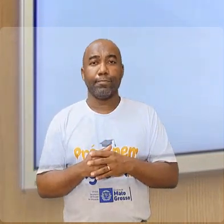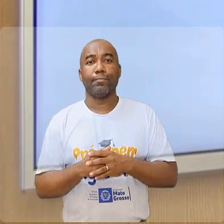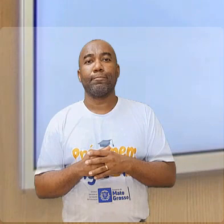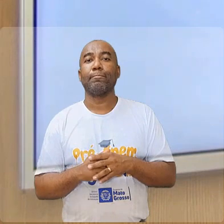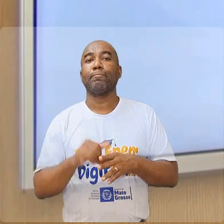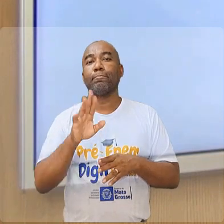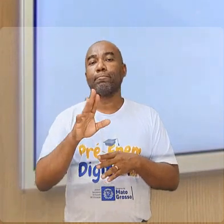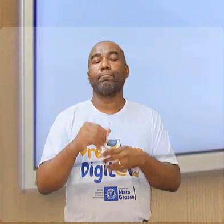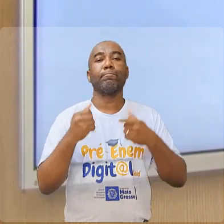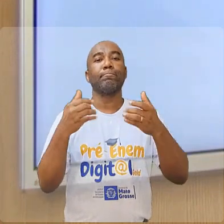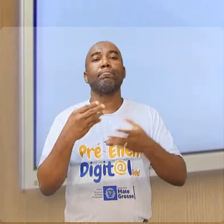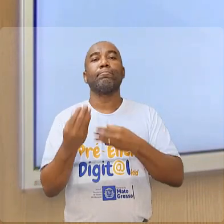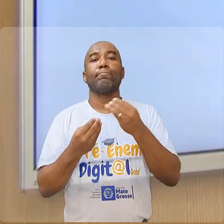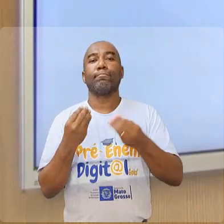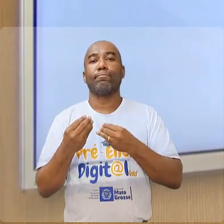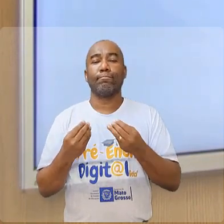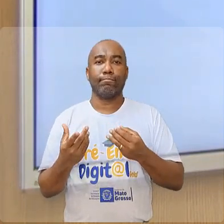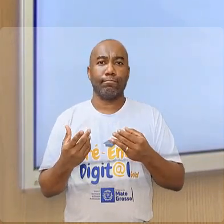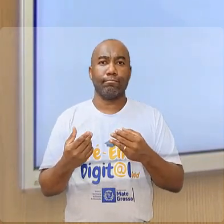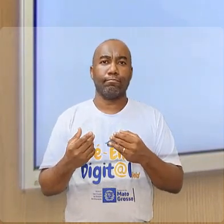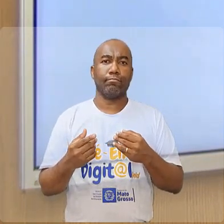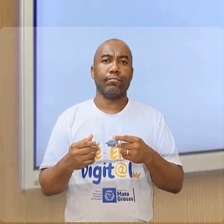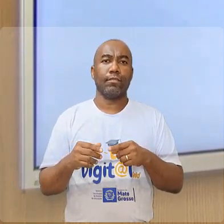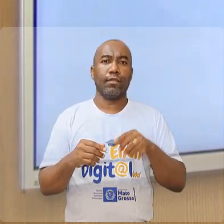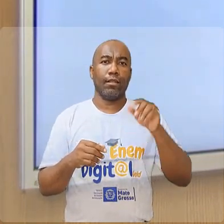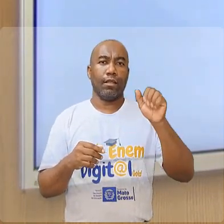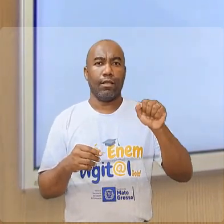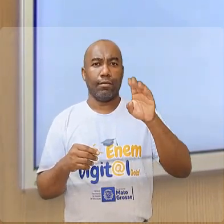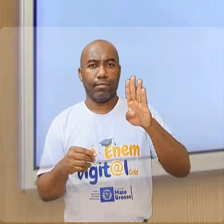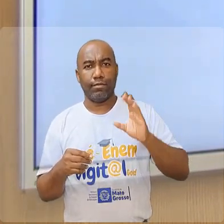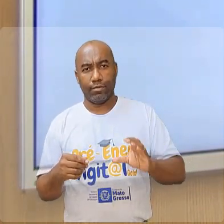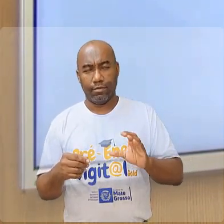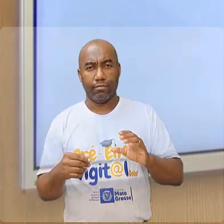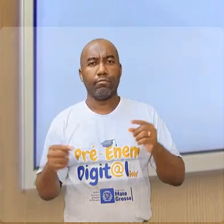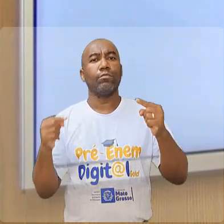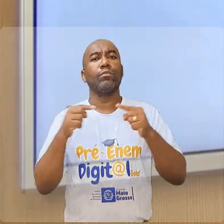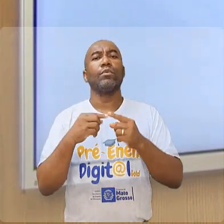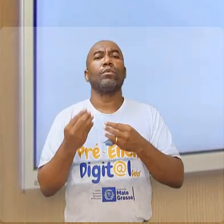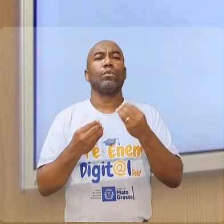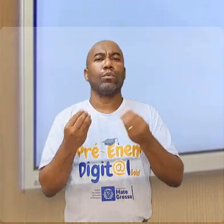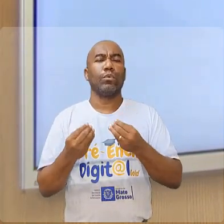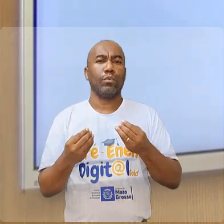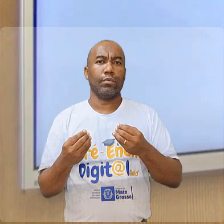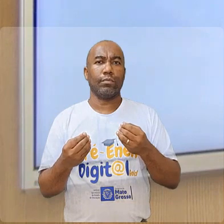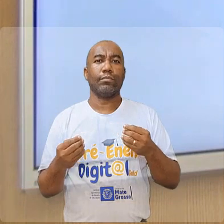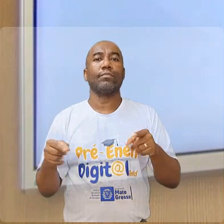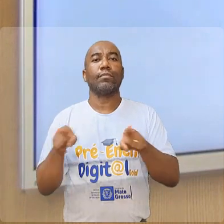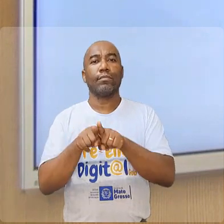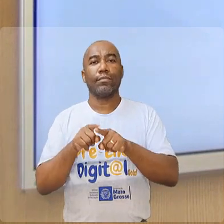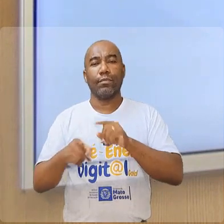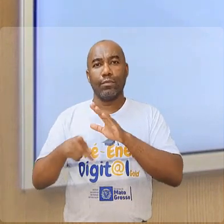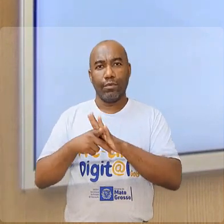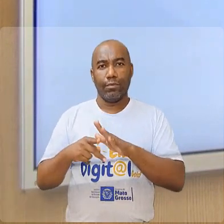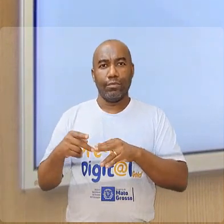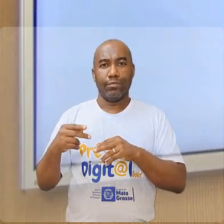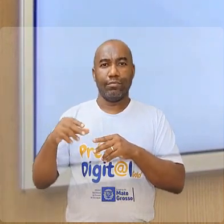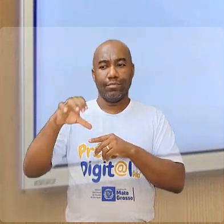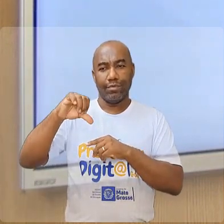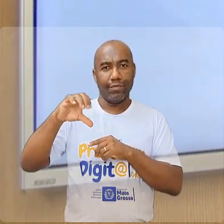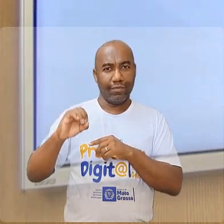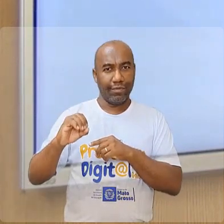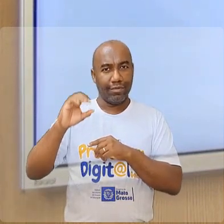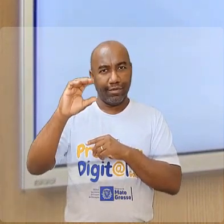eu tenho aqui um triângulo ABC de vértice ABC e ele é um ângulo de 90 graus